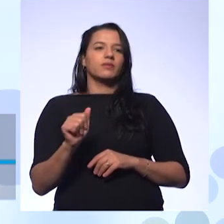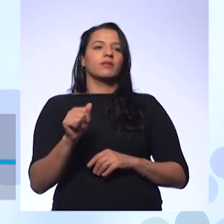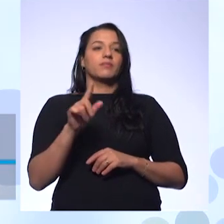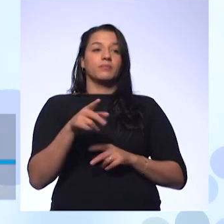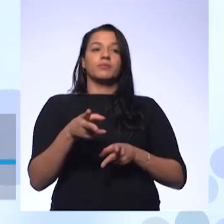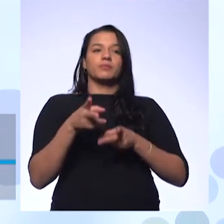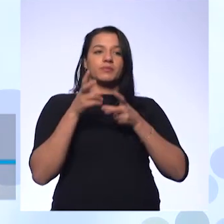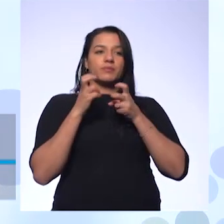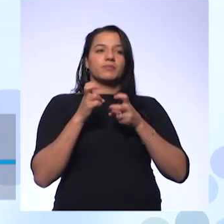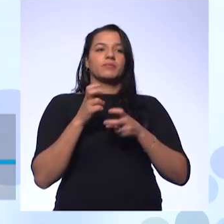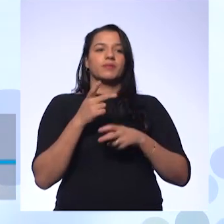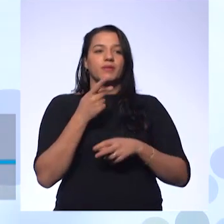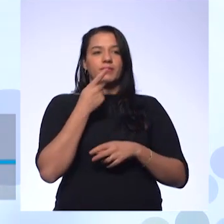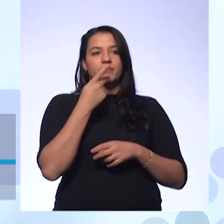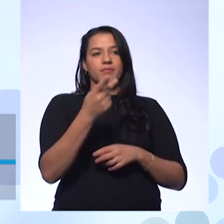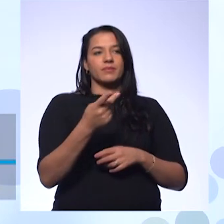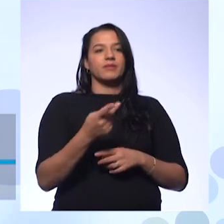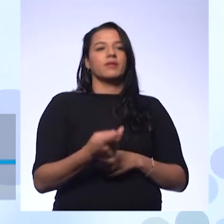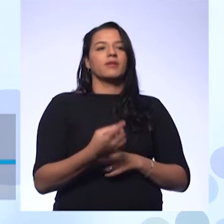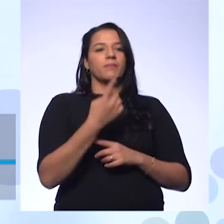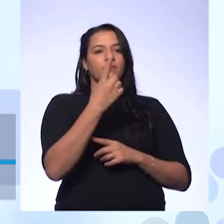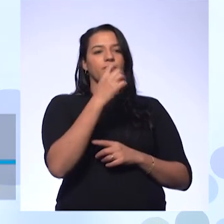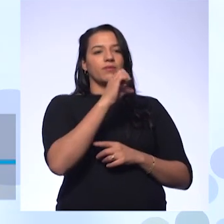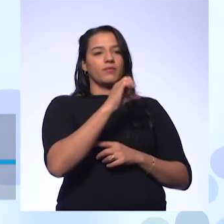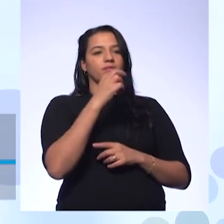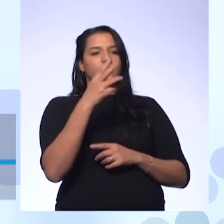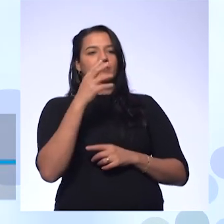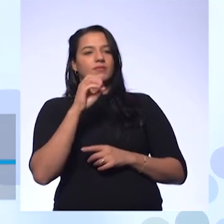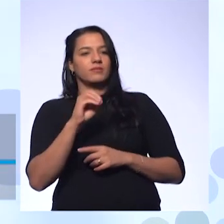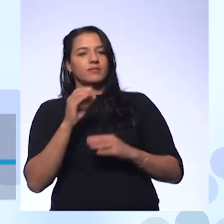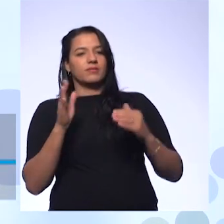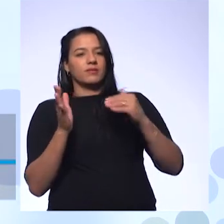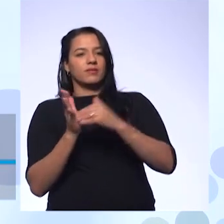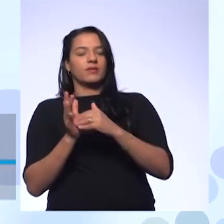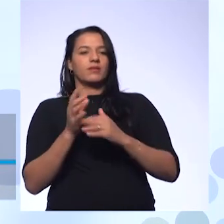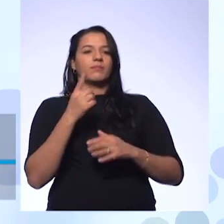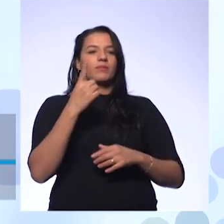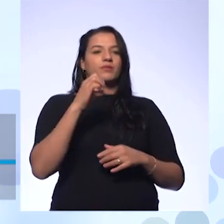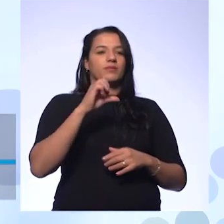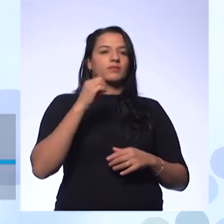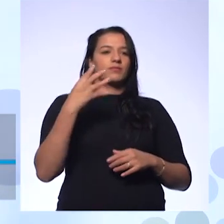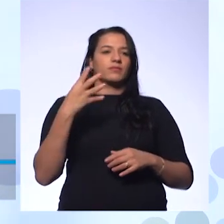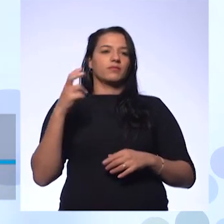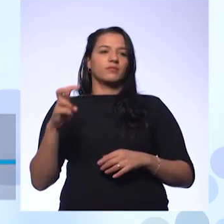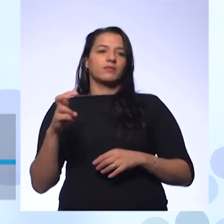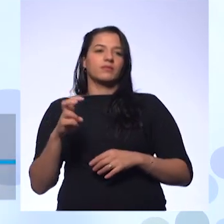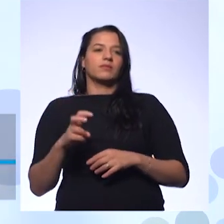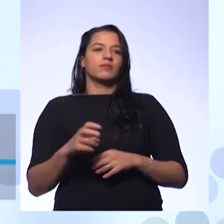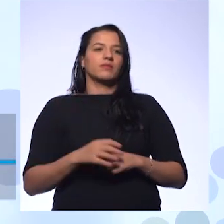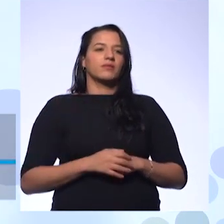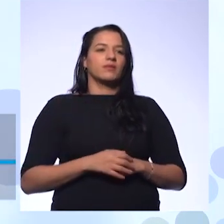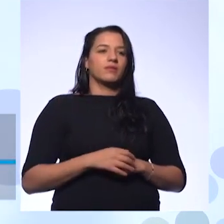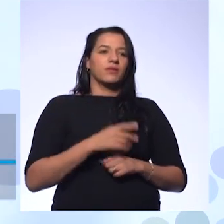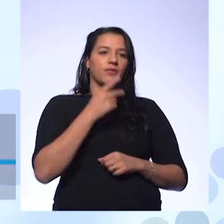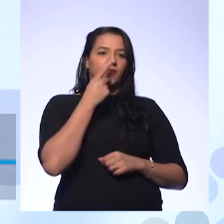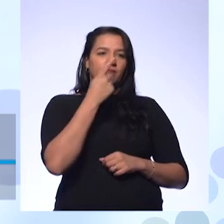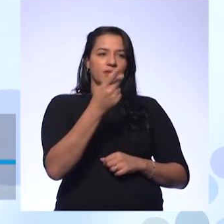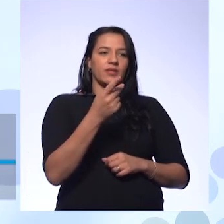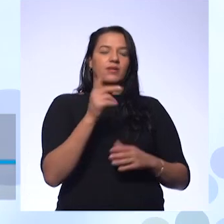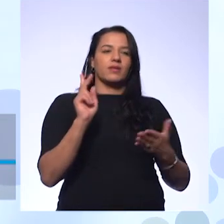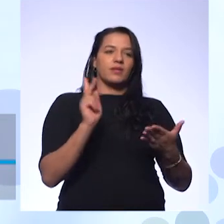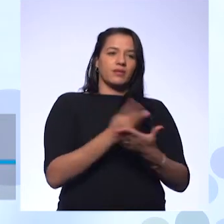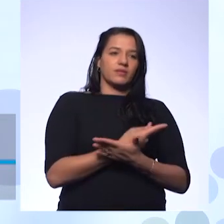aqui. A Era Vargas vai de 1930 a 1945, tá? Eu falei 1935, mas está incorreta